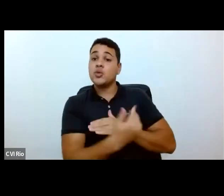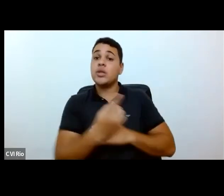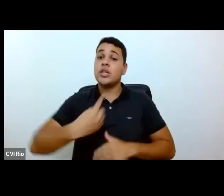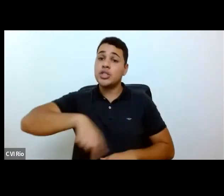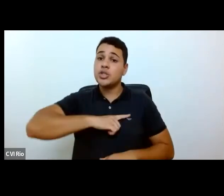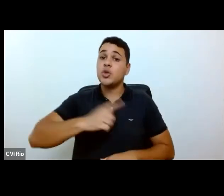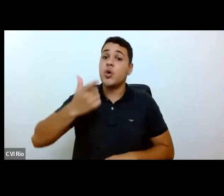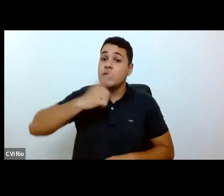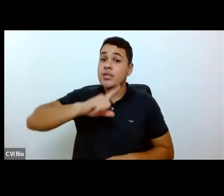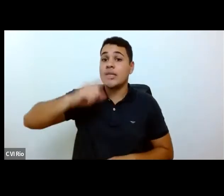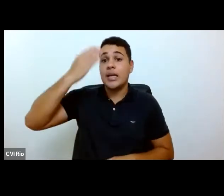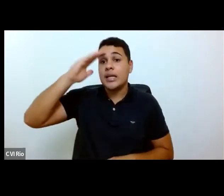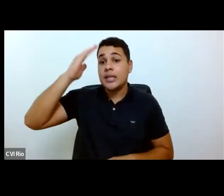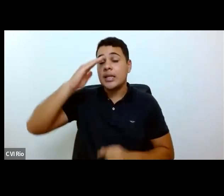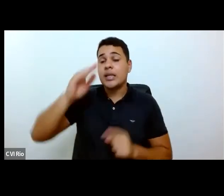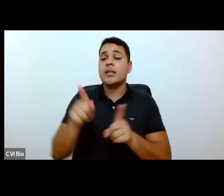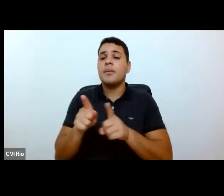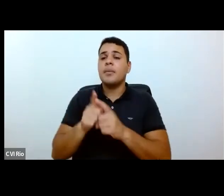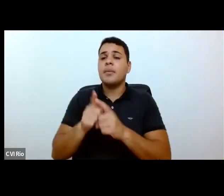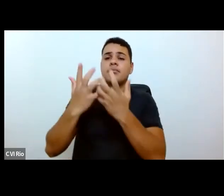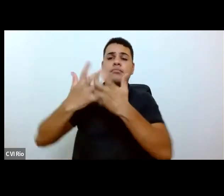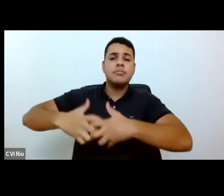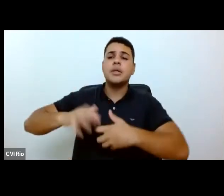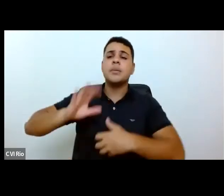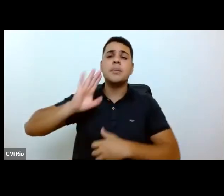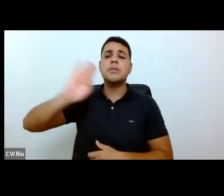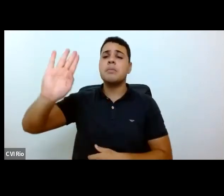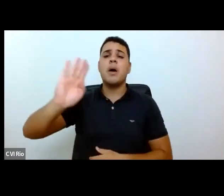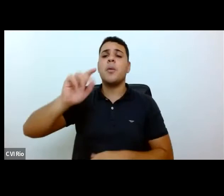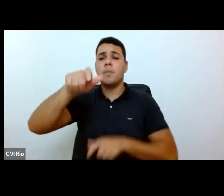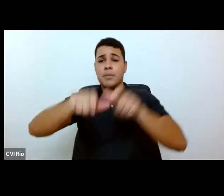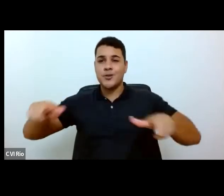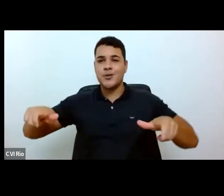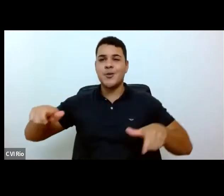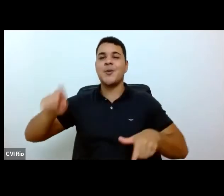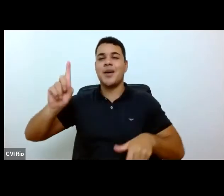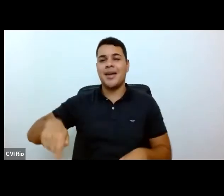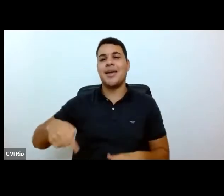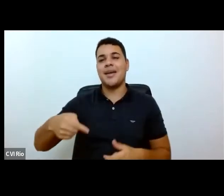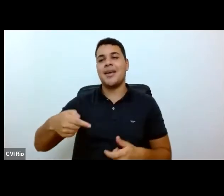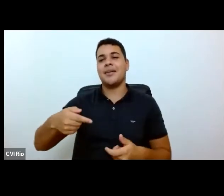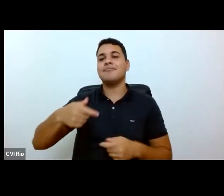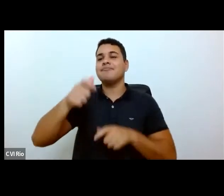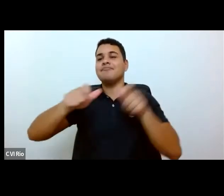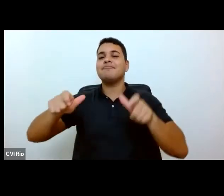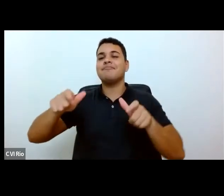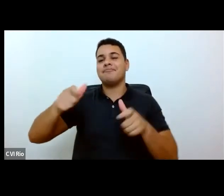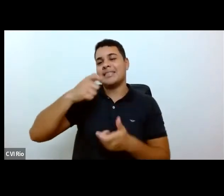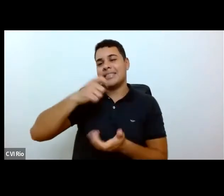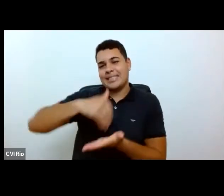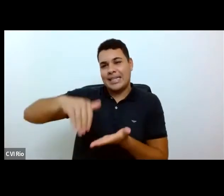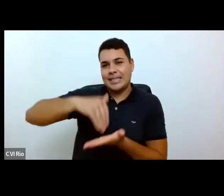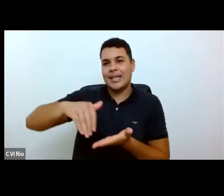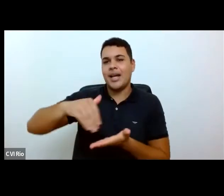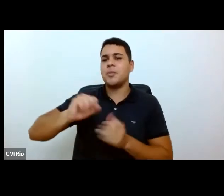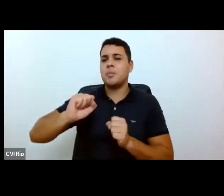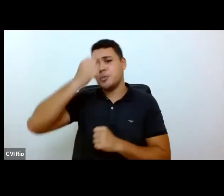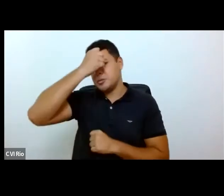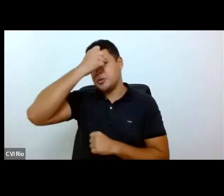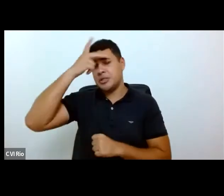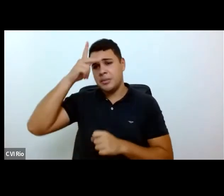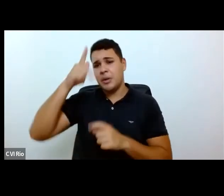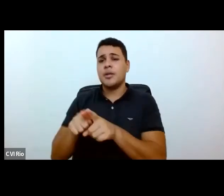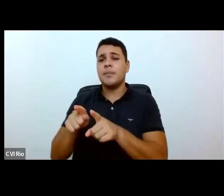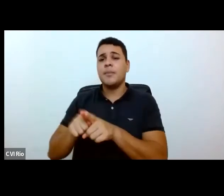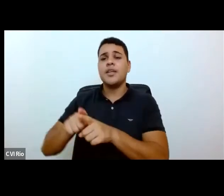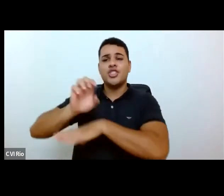interfira, né, na educação brasileira, nos secretários municipais, estaduais, né, e o Ministério da Educação precisam,